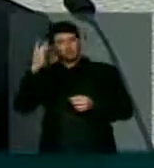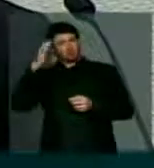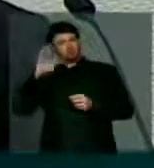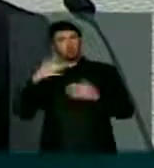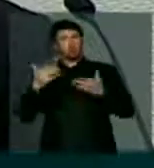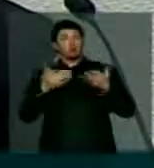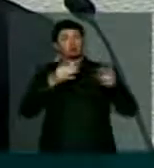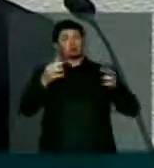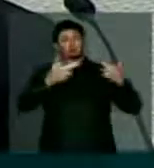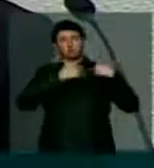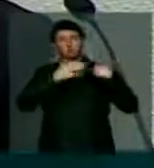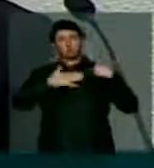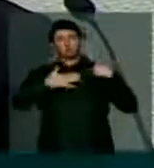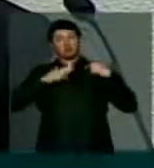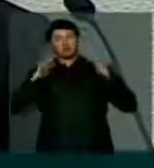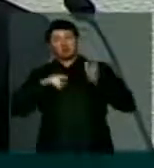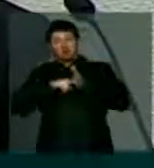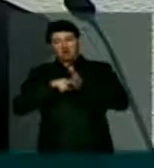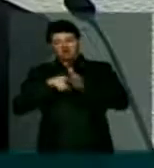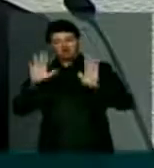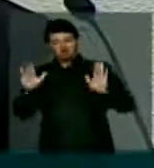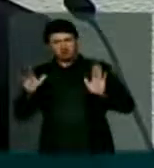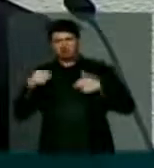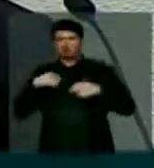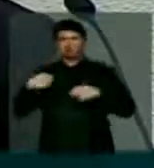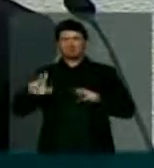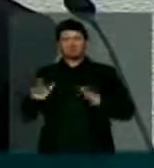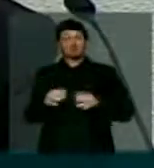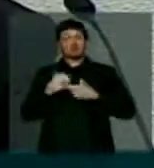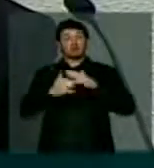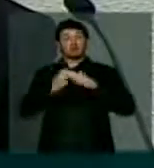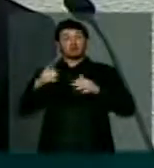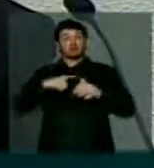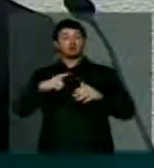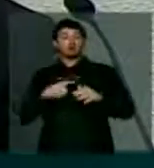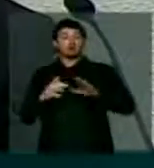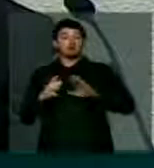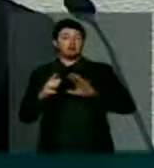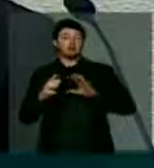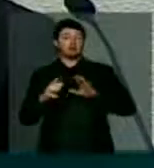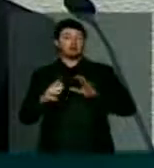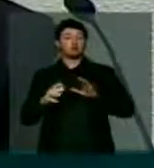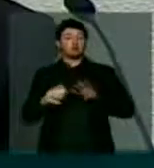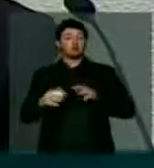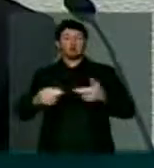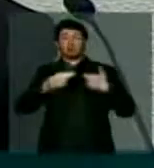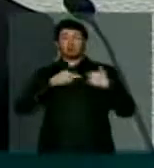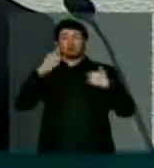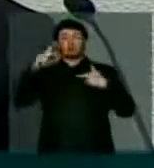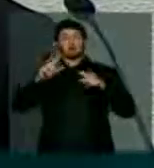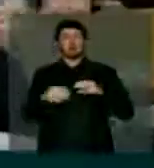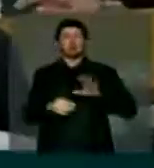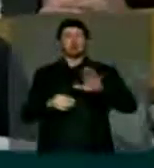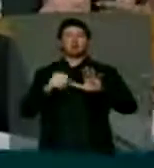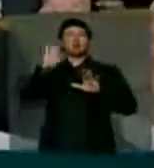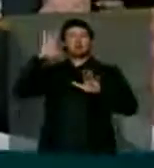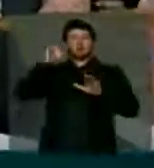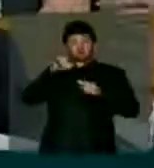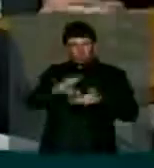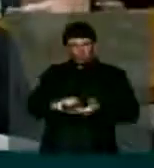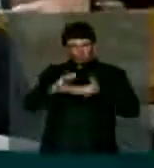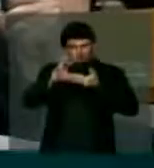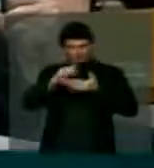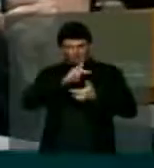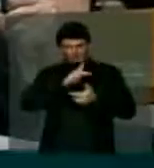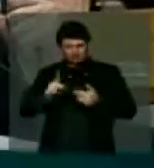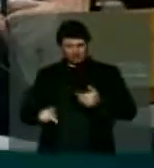Administração. Isso não me cabe apurar nem informar, porque a companhia exatamente terá órgãos apropriados. Vamos imaginar o senhor presidente do Conselho ou